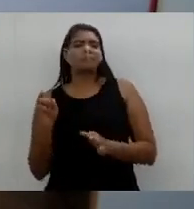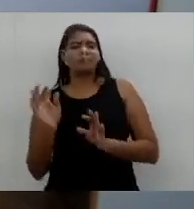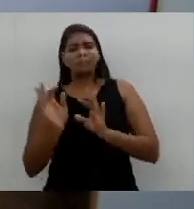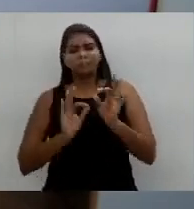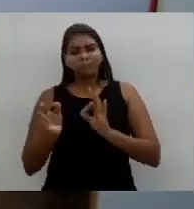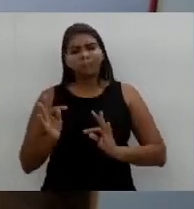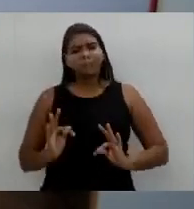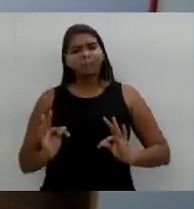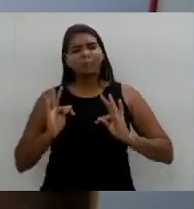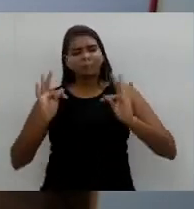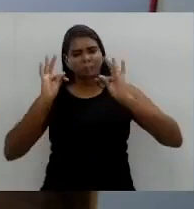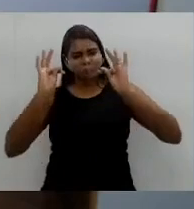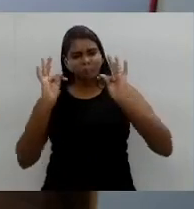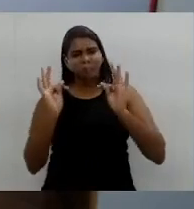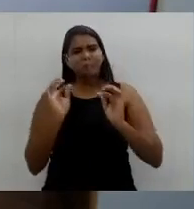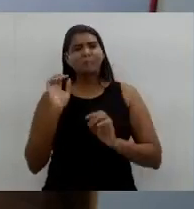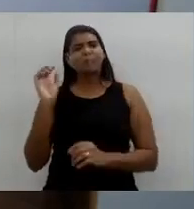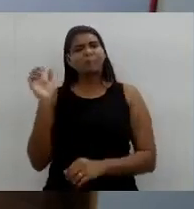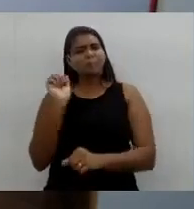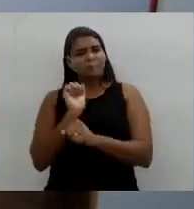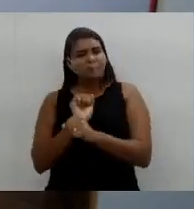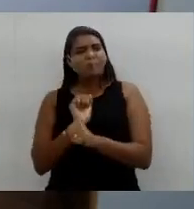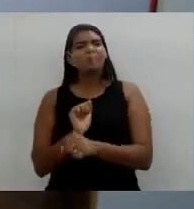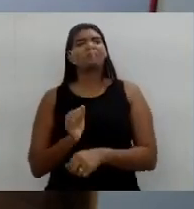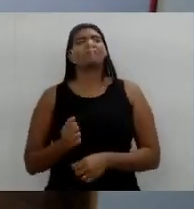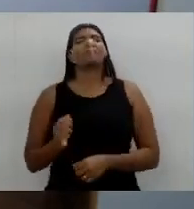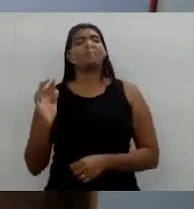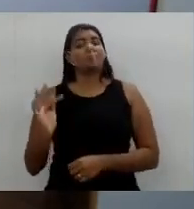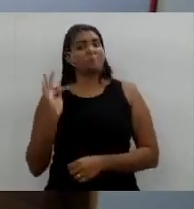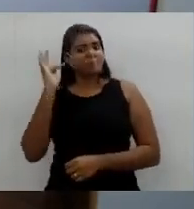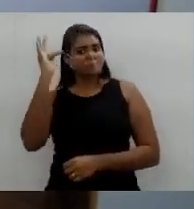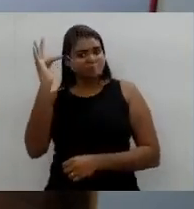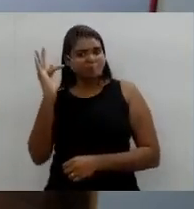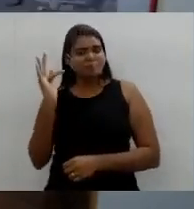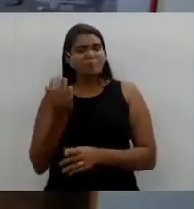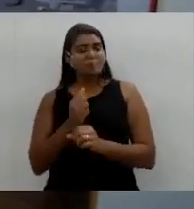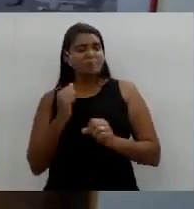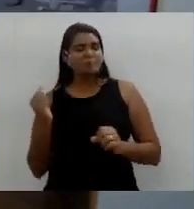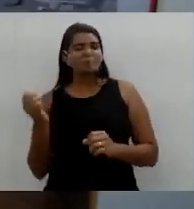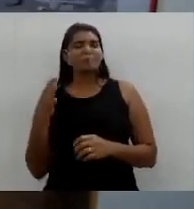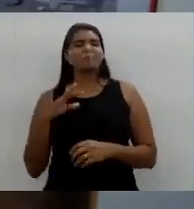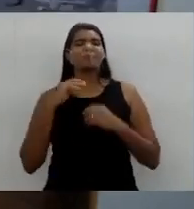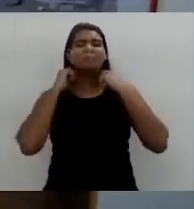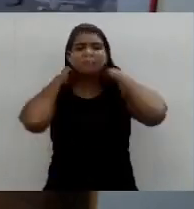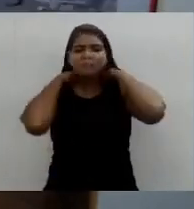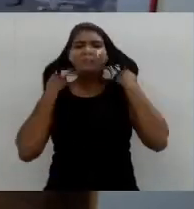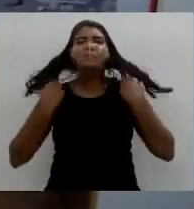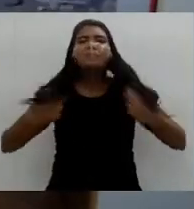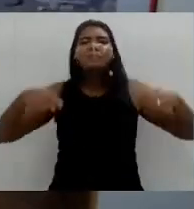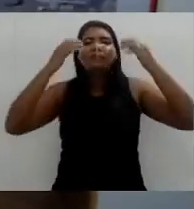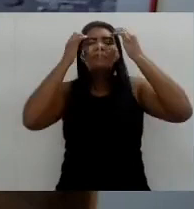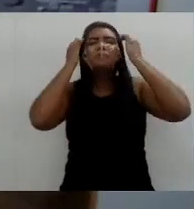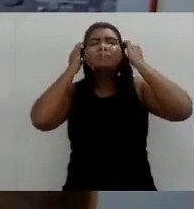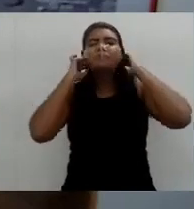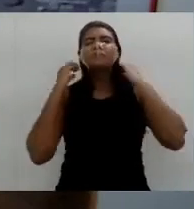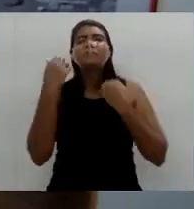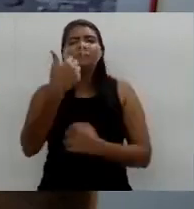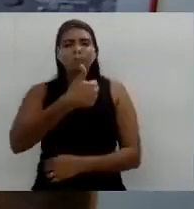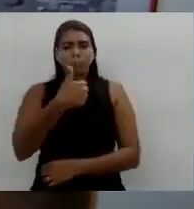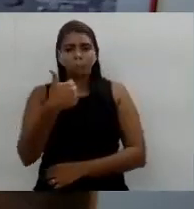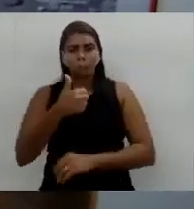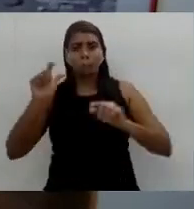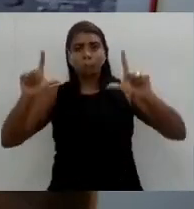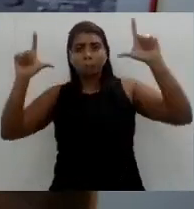produzindo de tecnologia e o que nos espera nesse futuro aí grandioso. Então, vamos começar pela